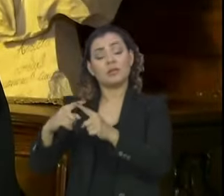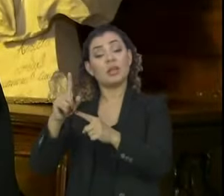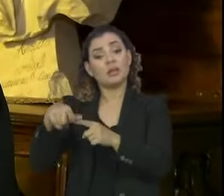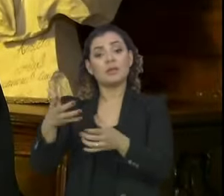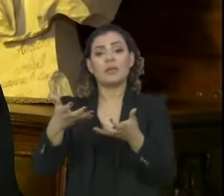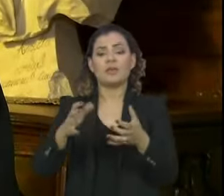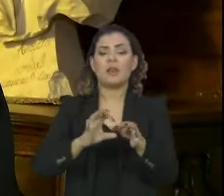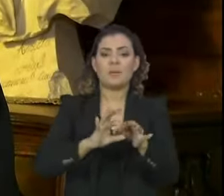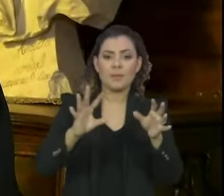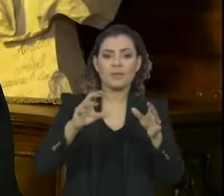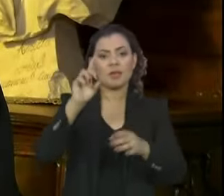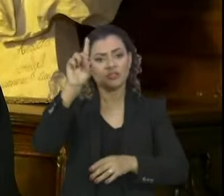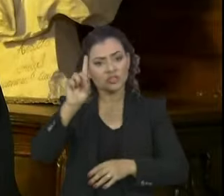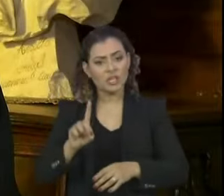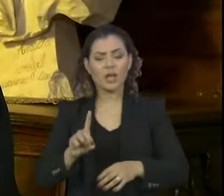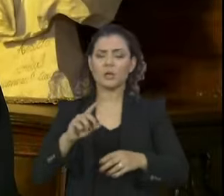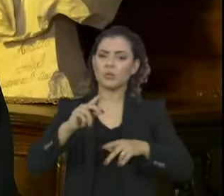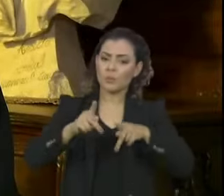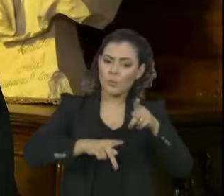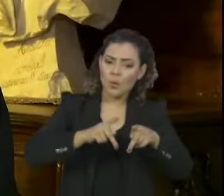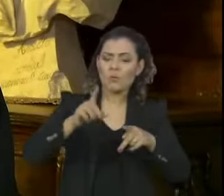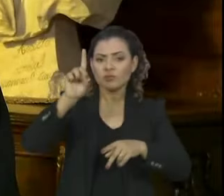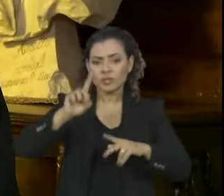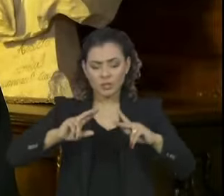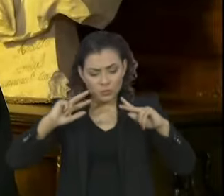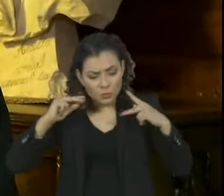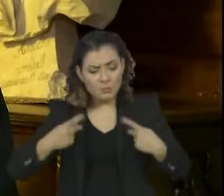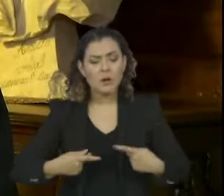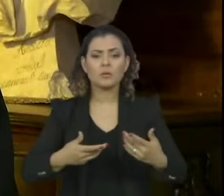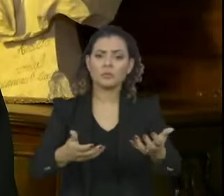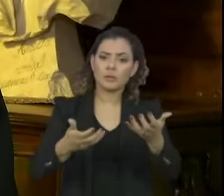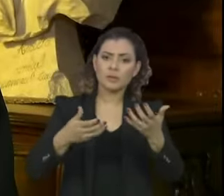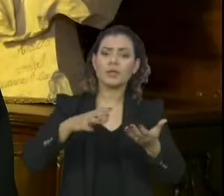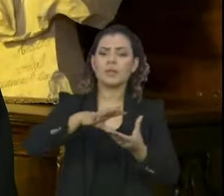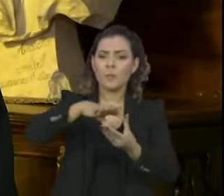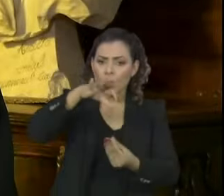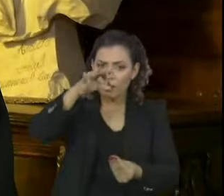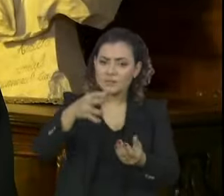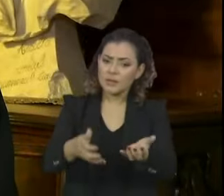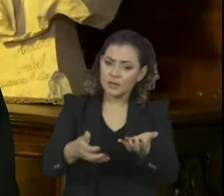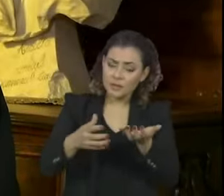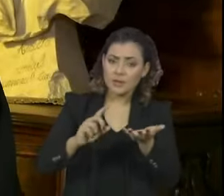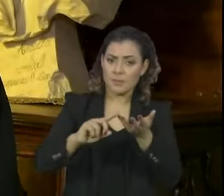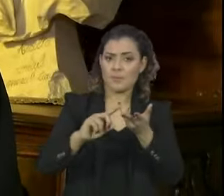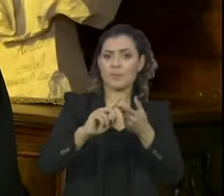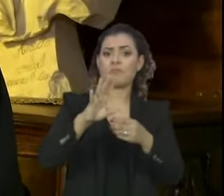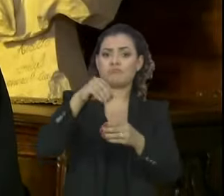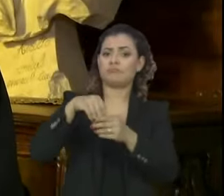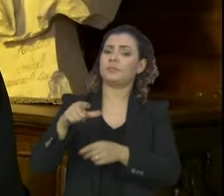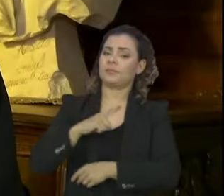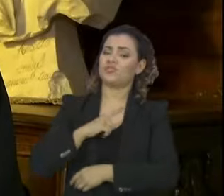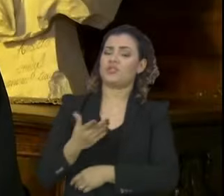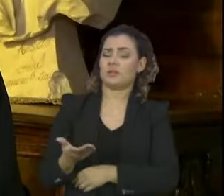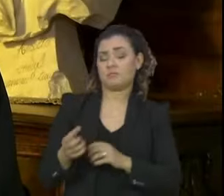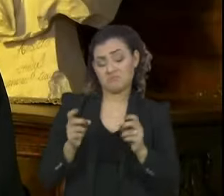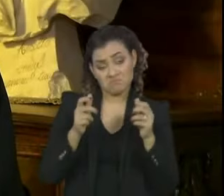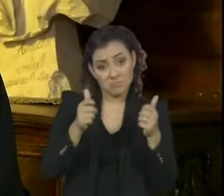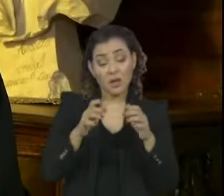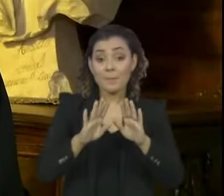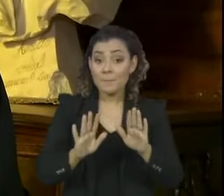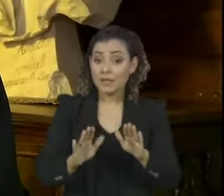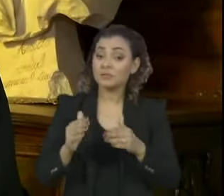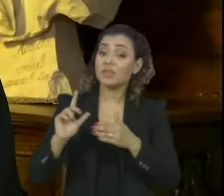liberdade direitos civis Direitos Humanos EA redemocratização e assim por diante agora